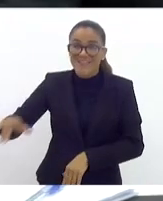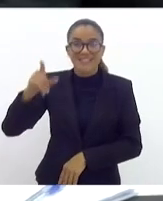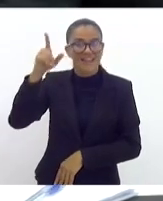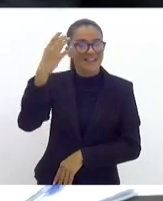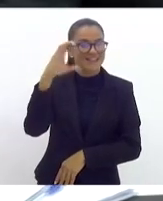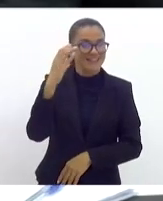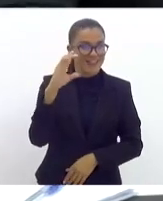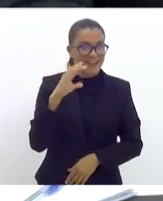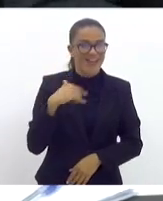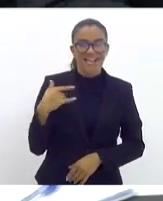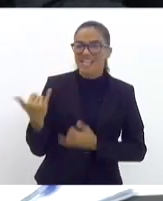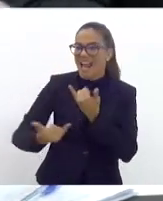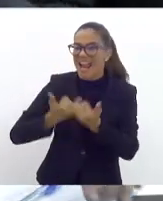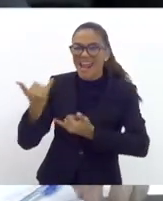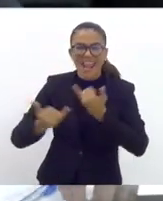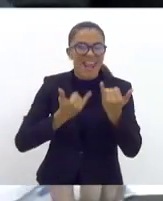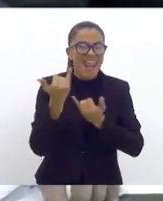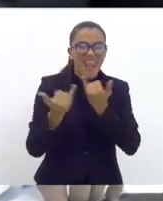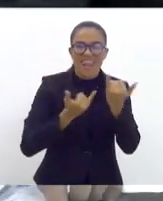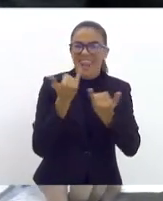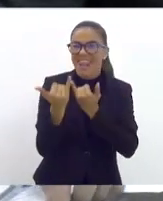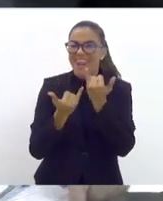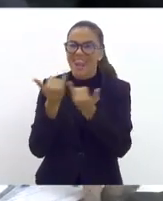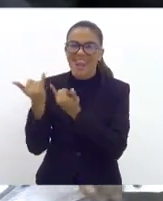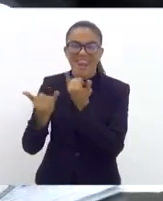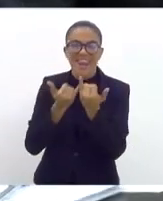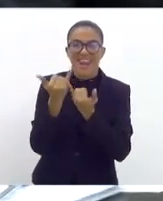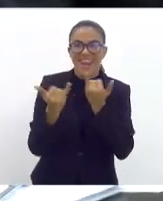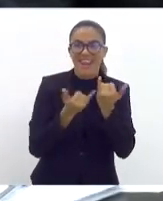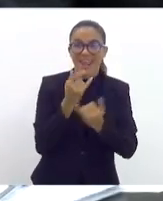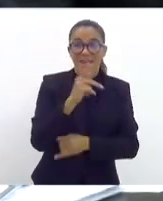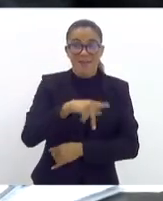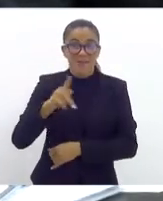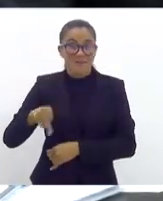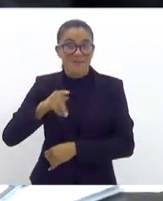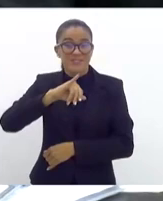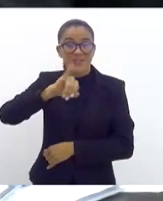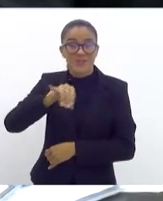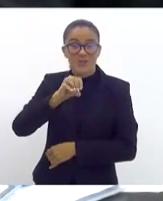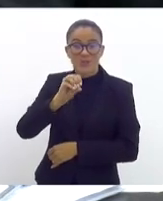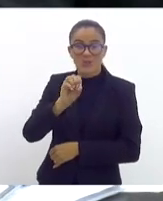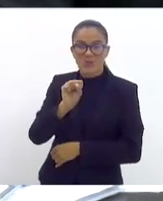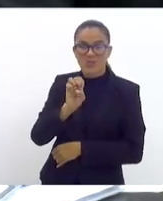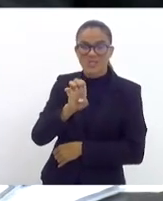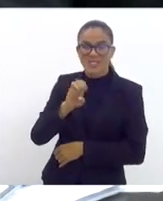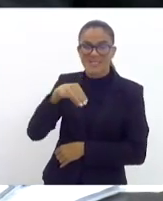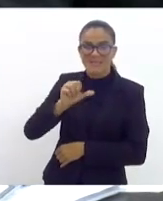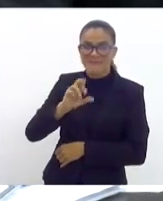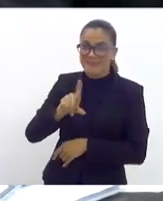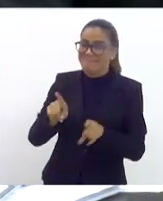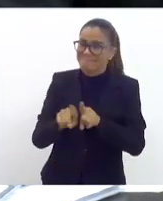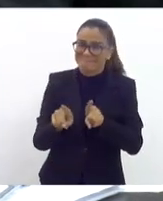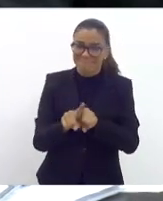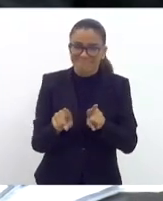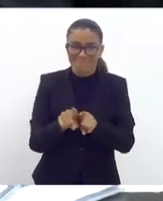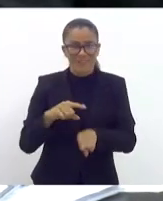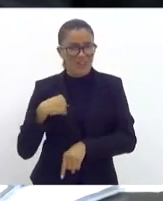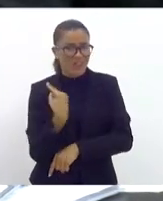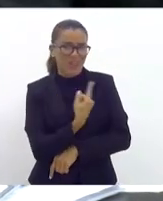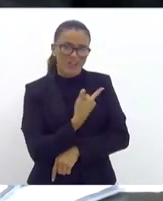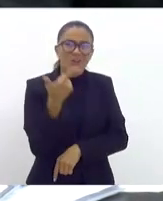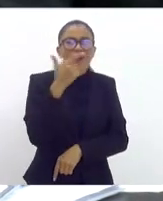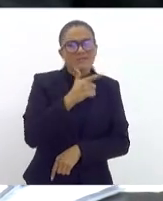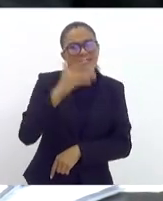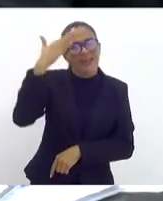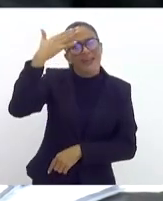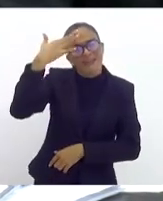Niterói E no caso ali do professor Josemar também a mesma coisa e no final tem certeza que todos nós a gente consegue